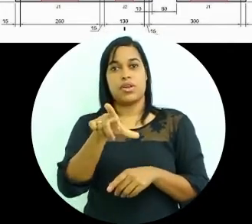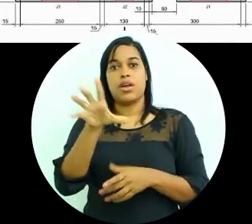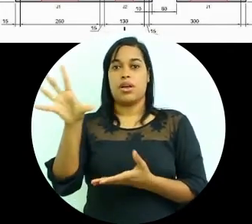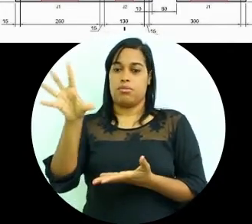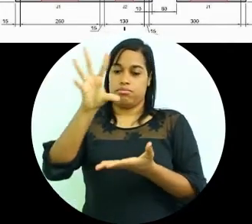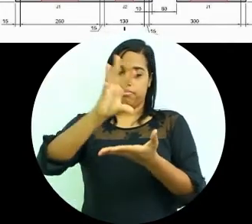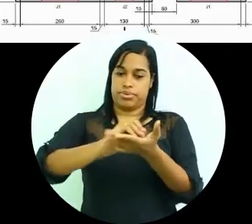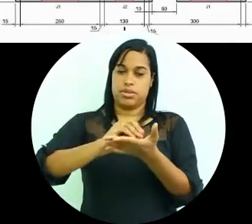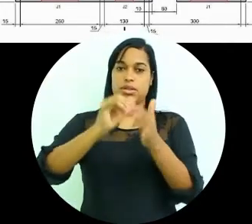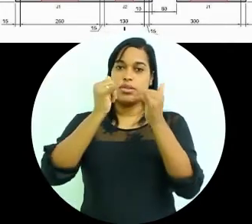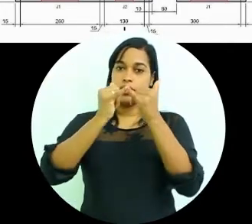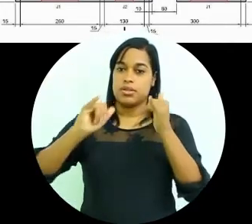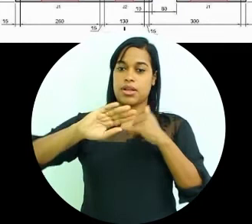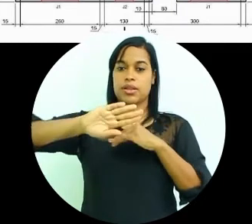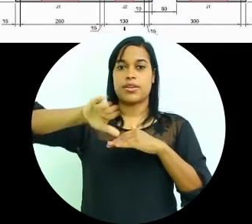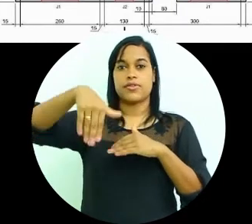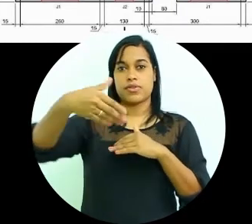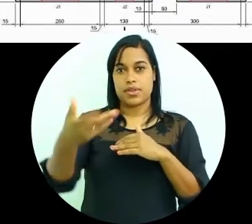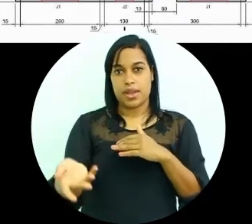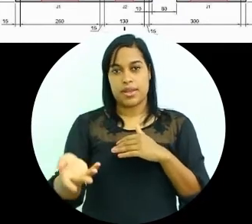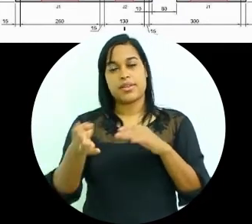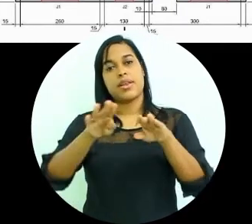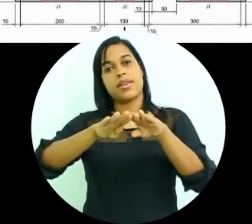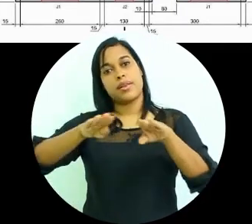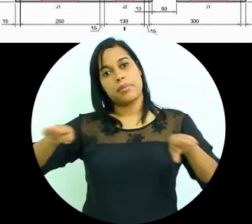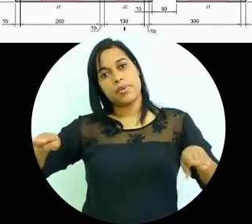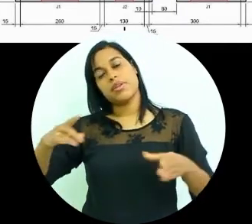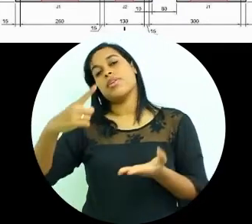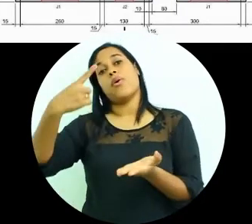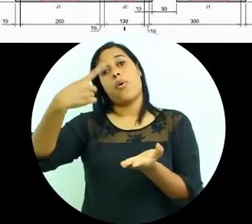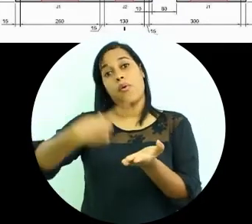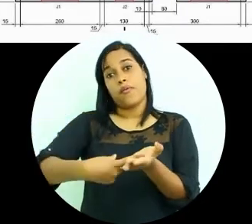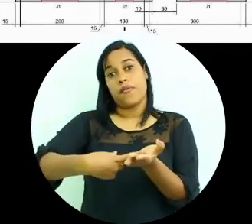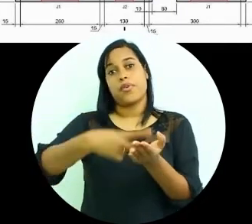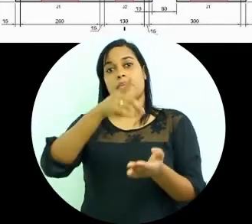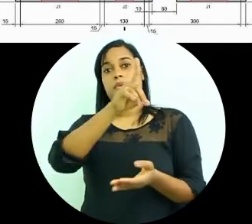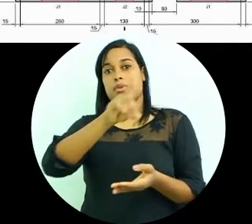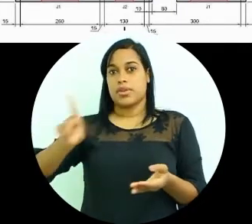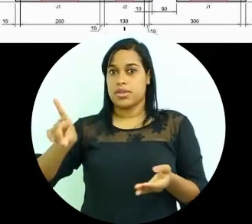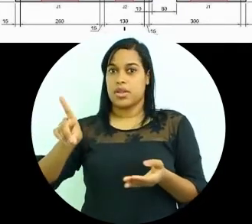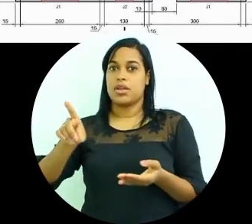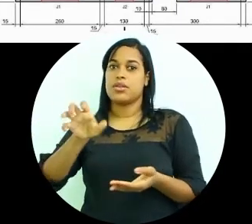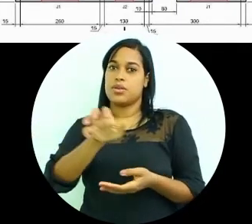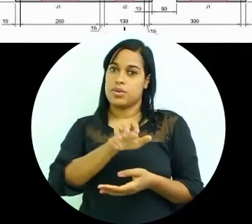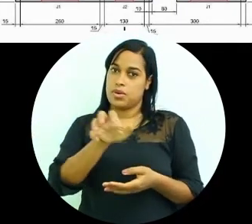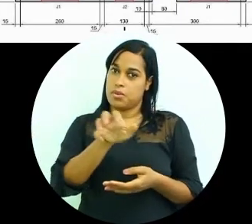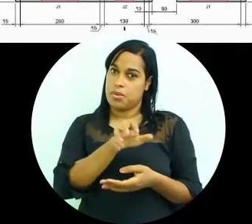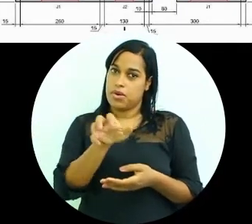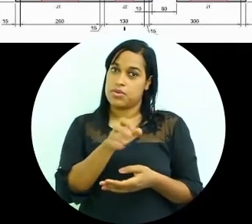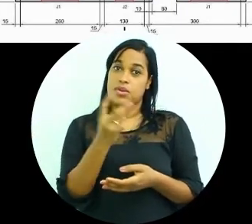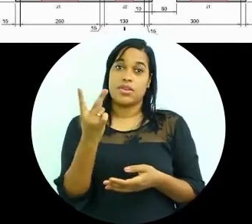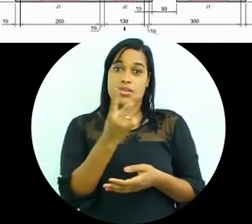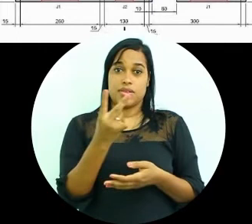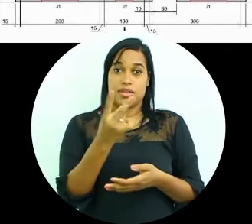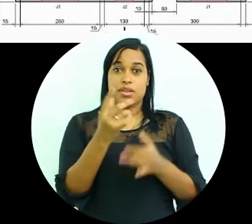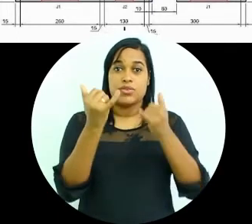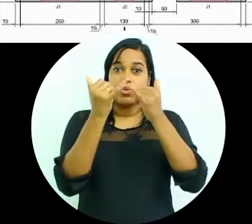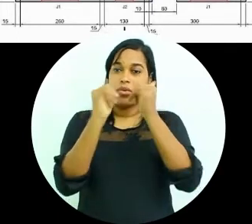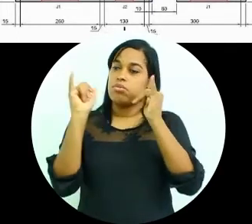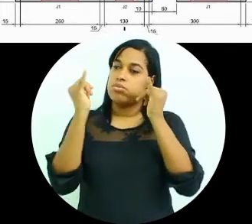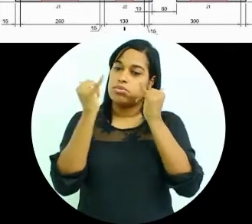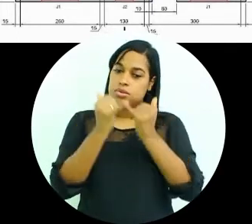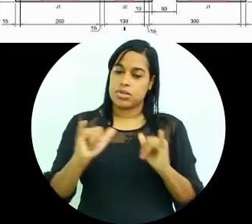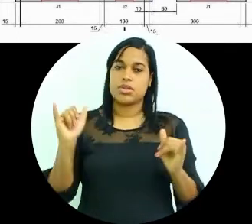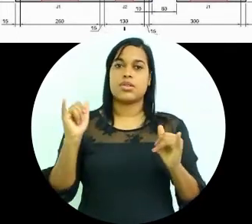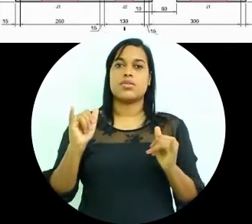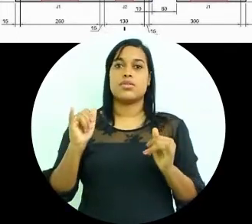EX, seleciono a linha externa, que é o contorno da planta, confirmo com o botão direito do mouse e clico nas duas linhas